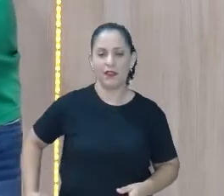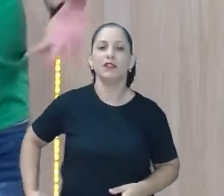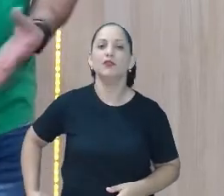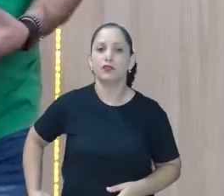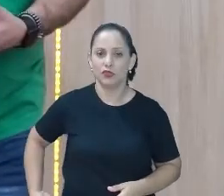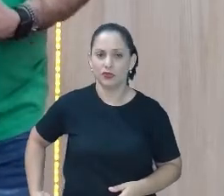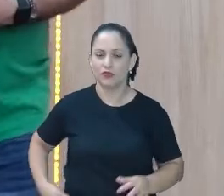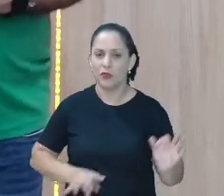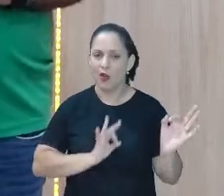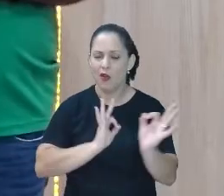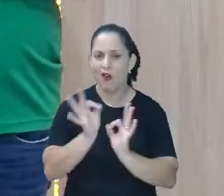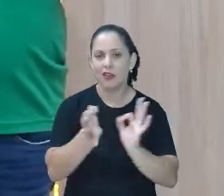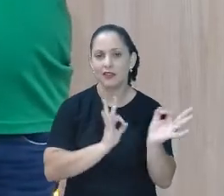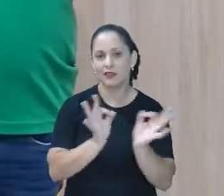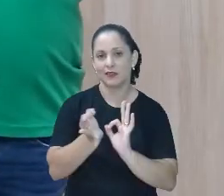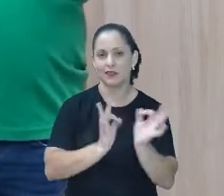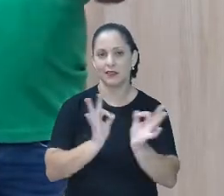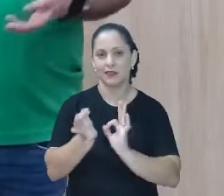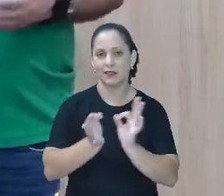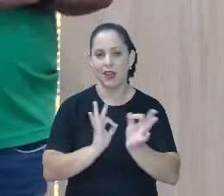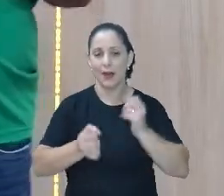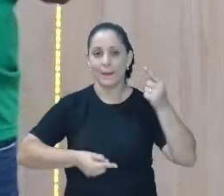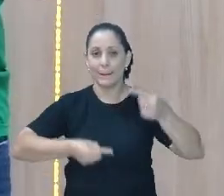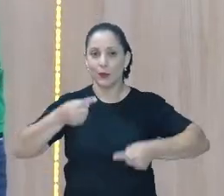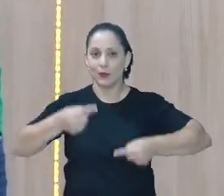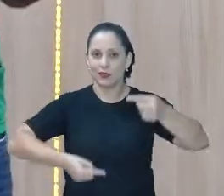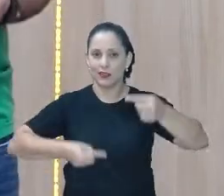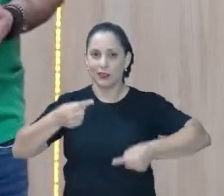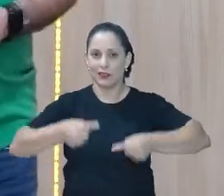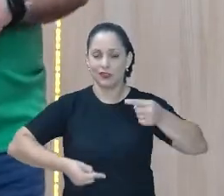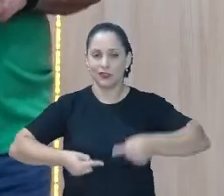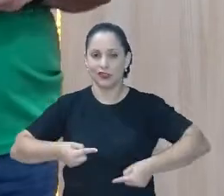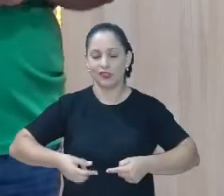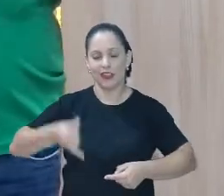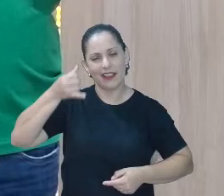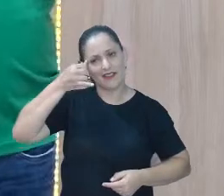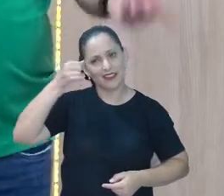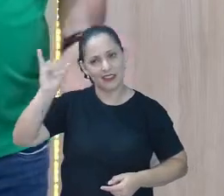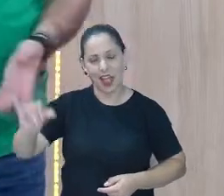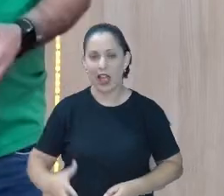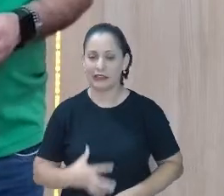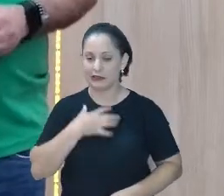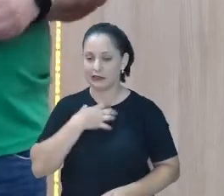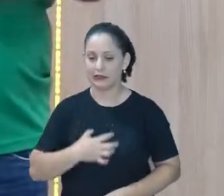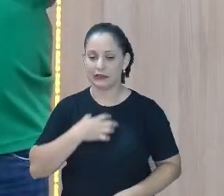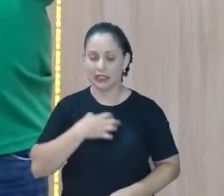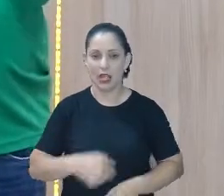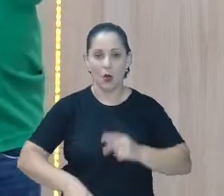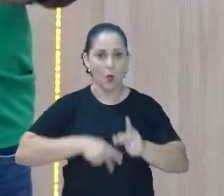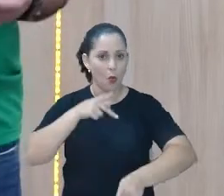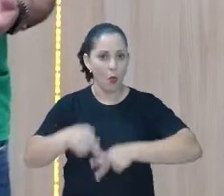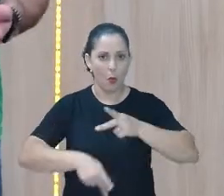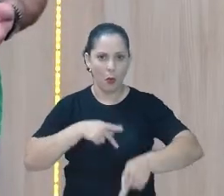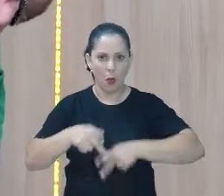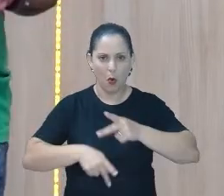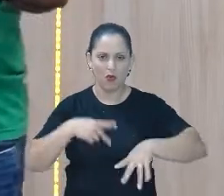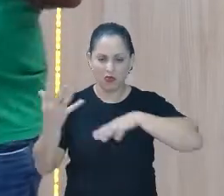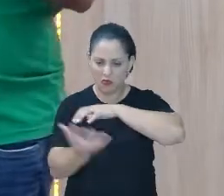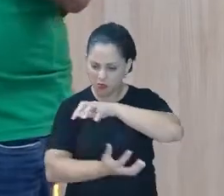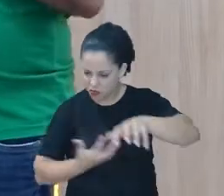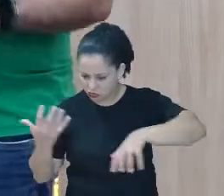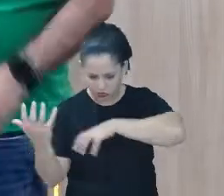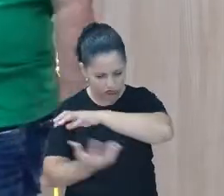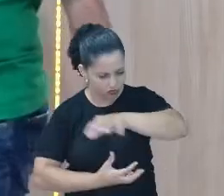começaram a organizar ali algumas políticas para evitar essas revoltas populares. Uma dessas